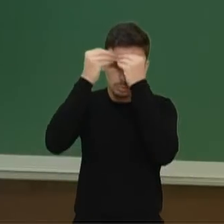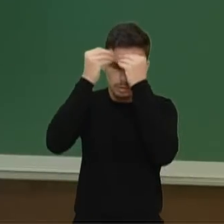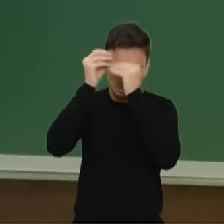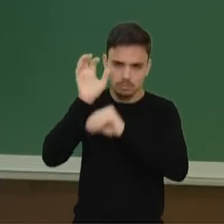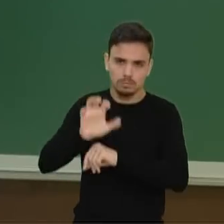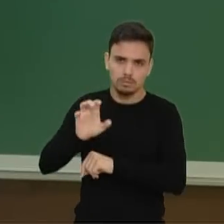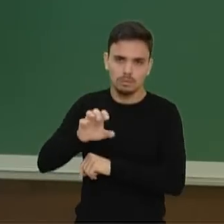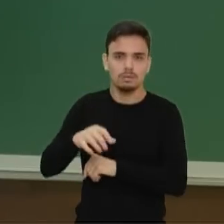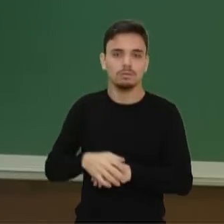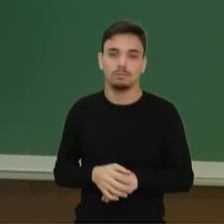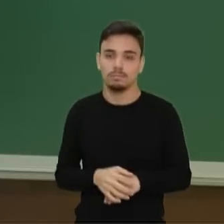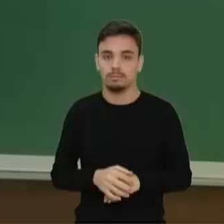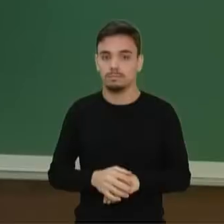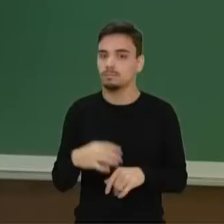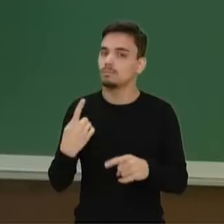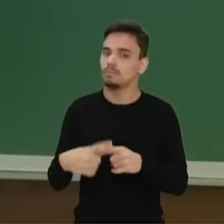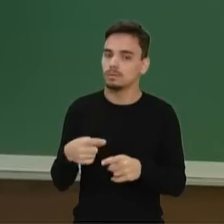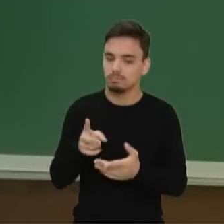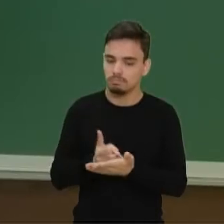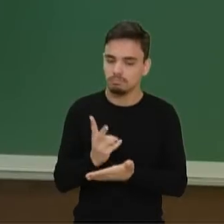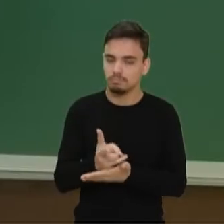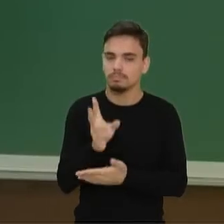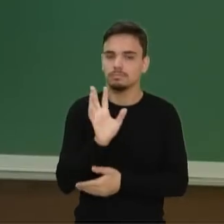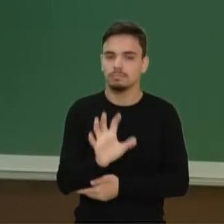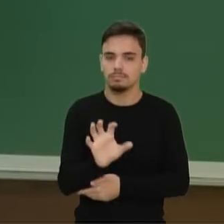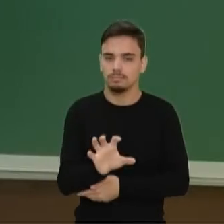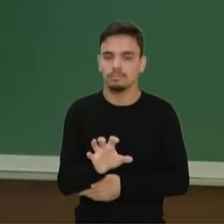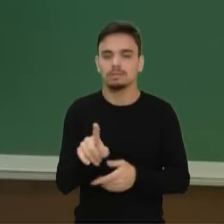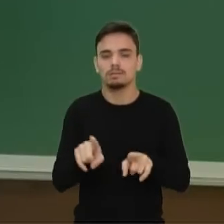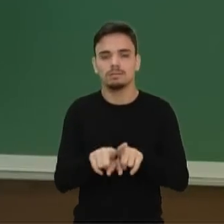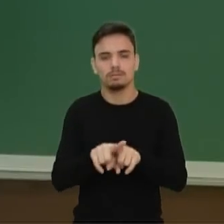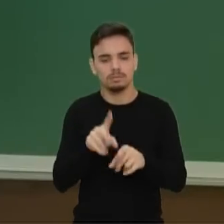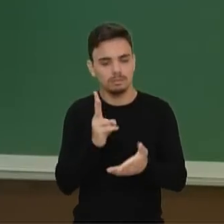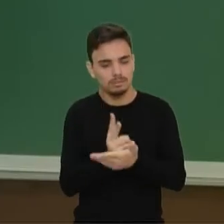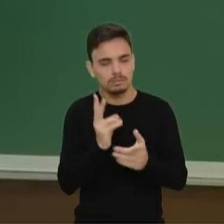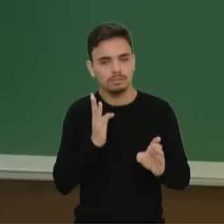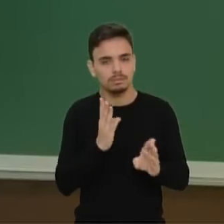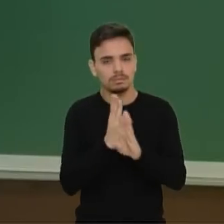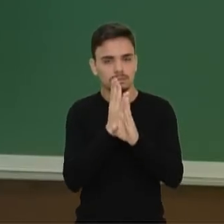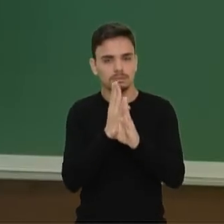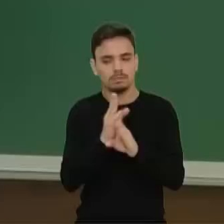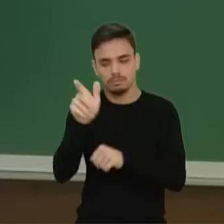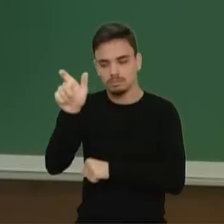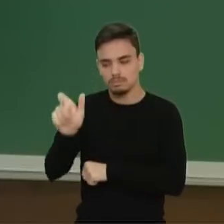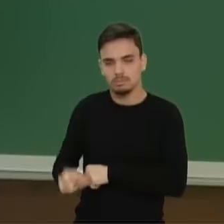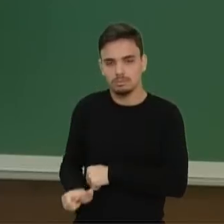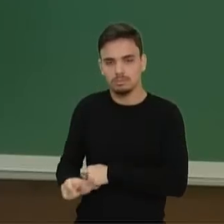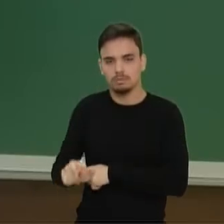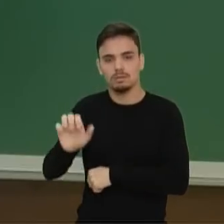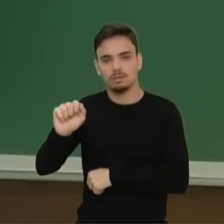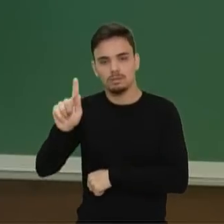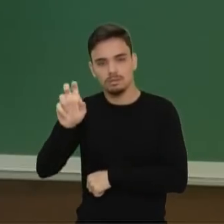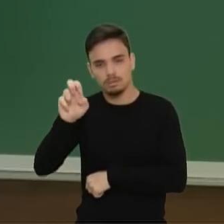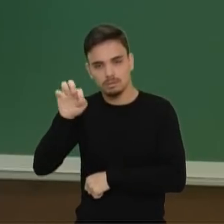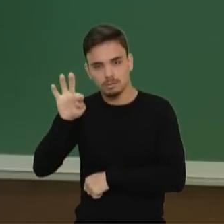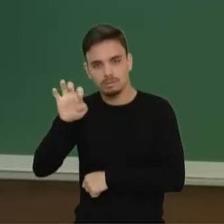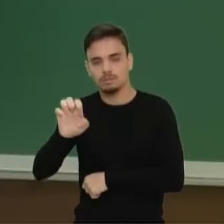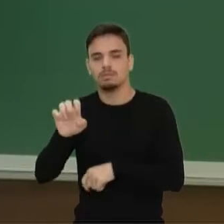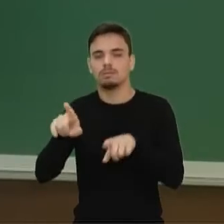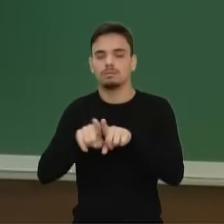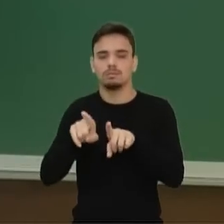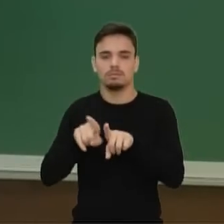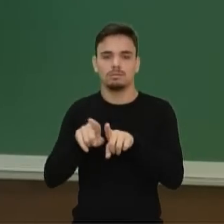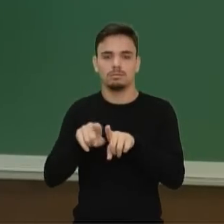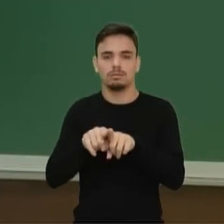memorizem, porque é sempre assim. Vai sempre encontrar o sujeito, agente,